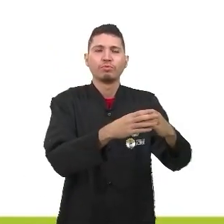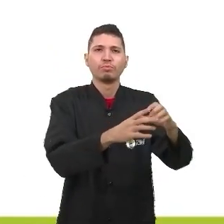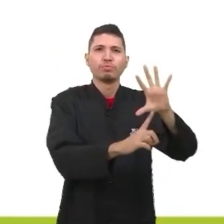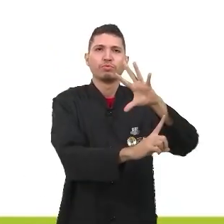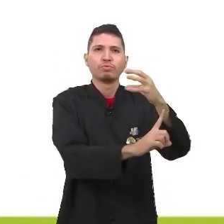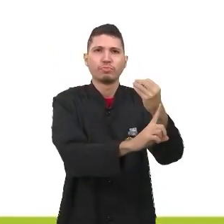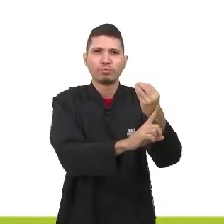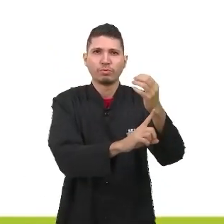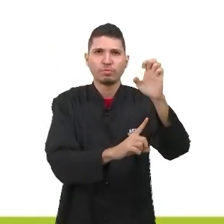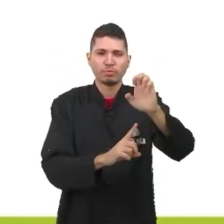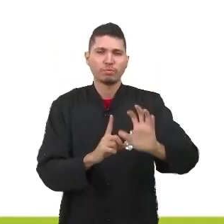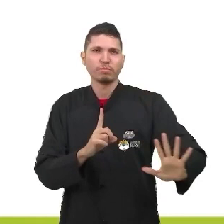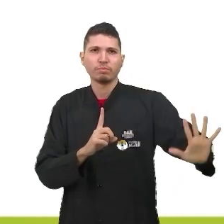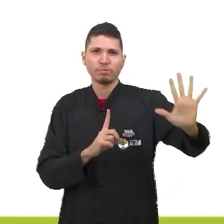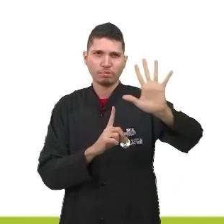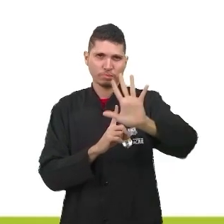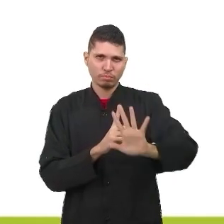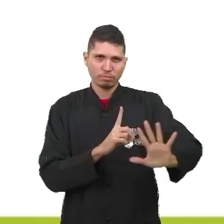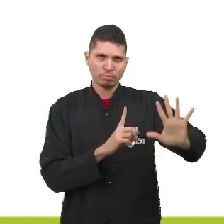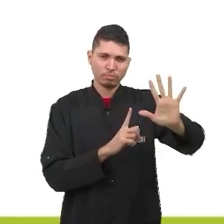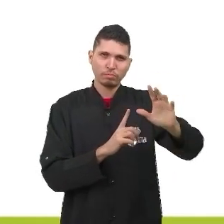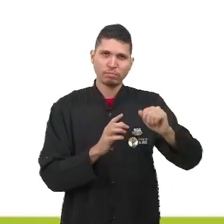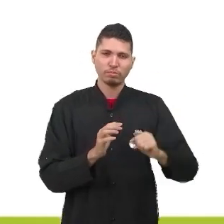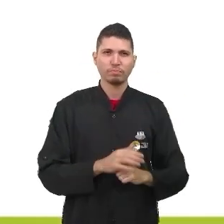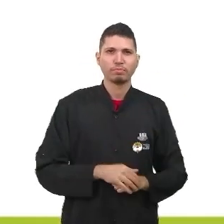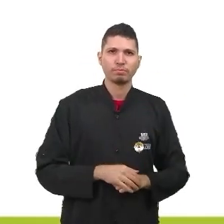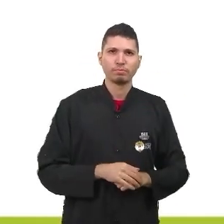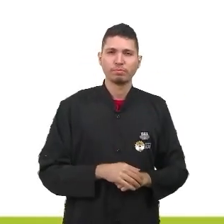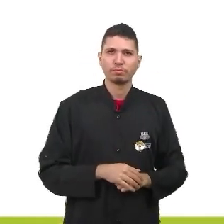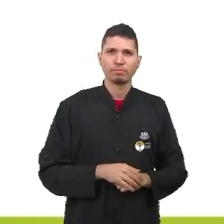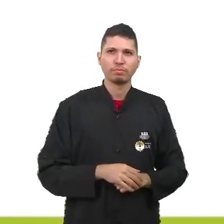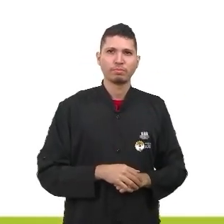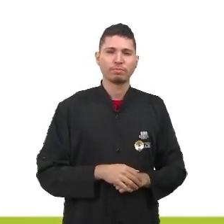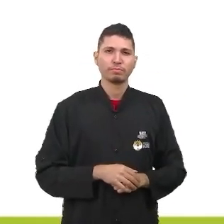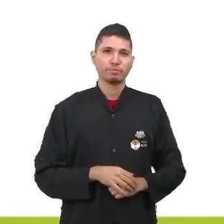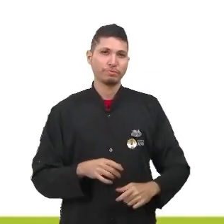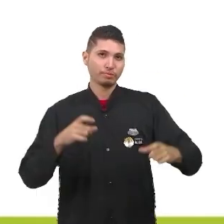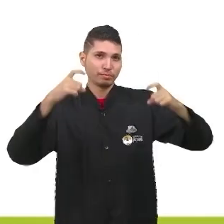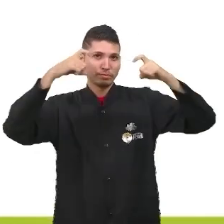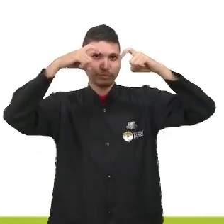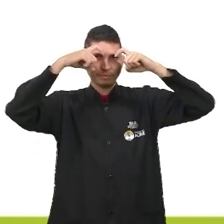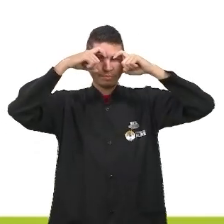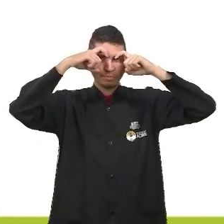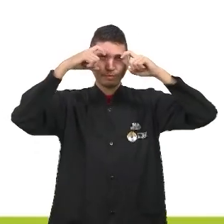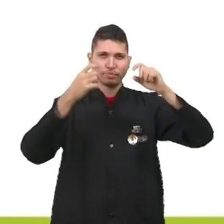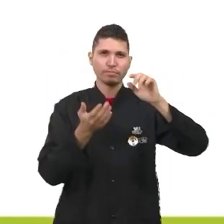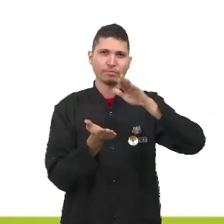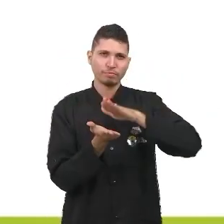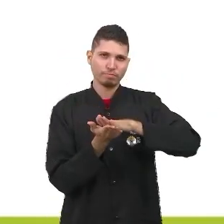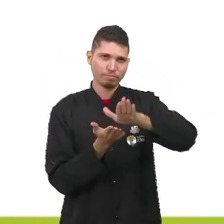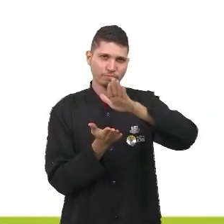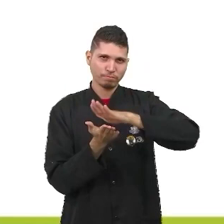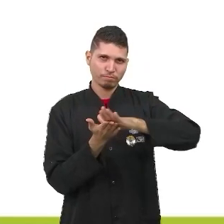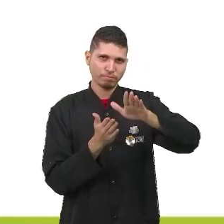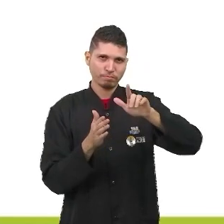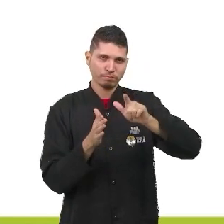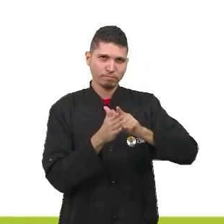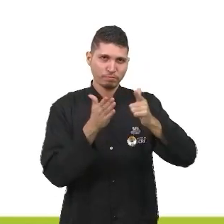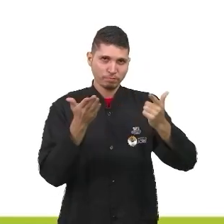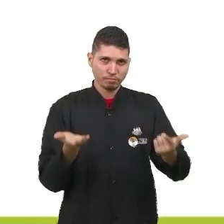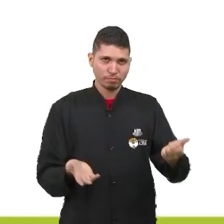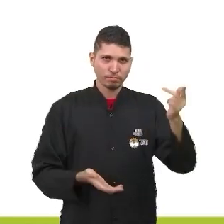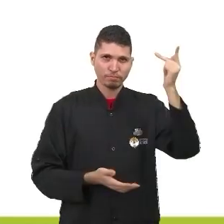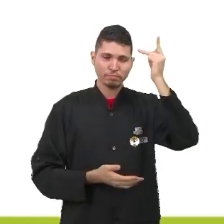abertura da amostra, um artigo do escritor Monteiro Lobato, publicado no jornal O Estado de São